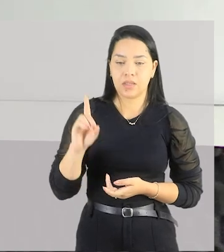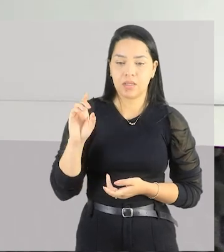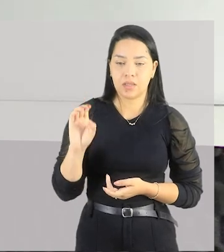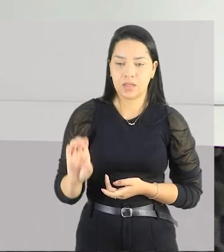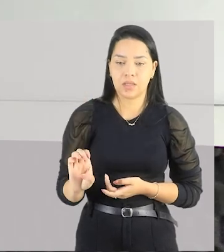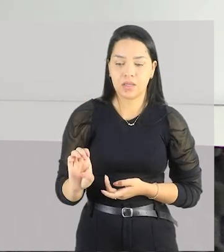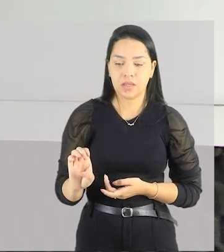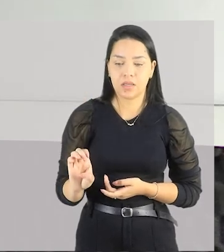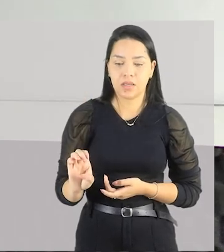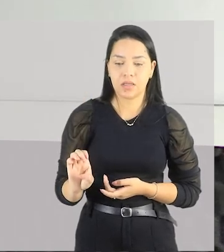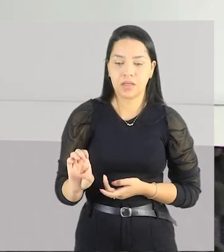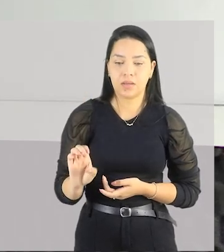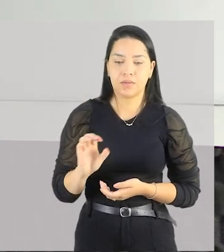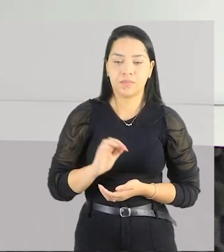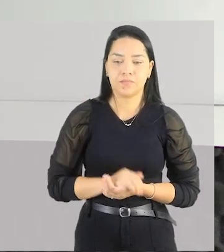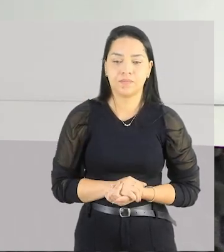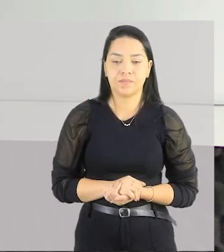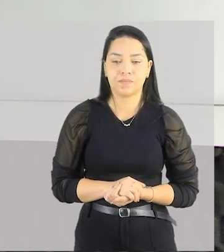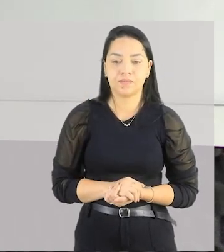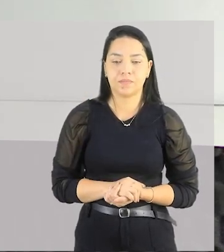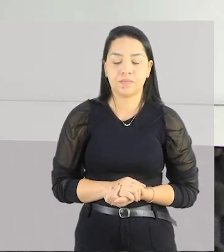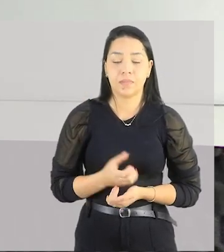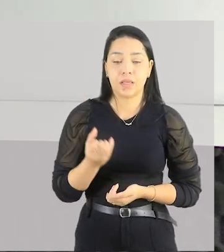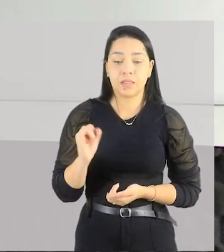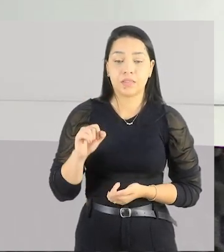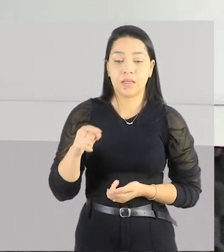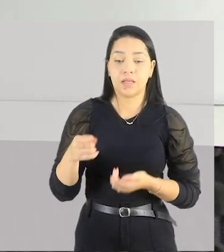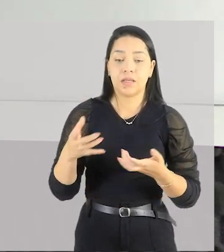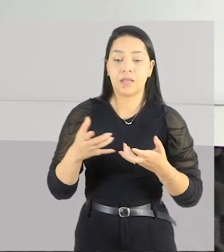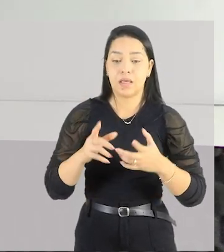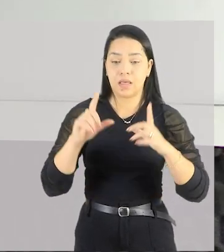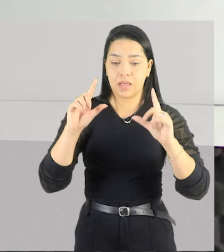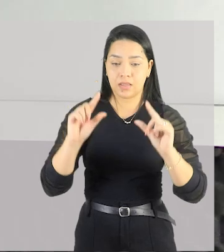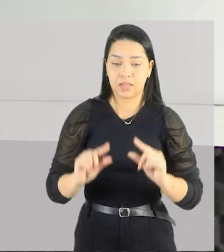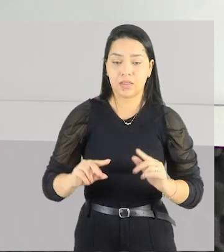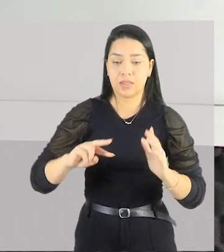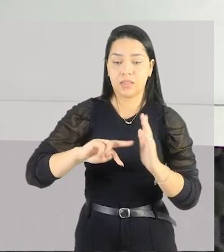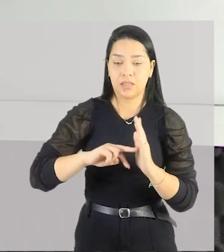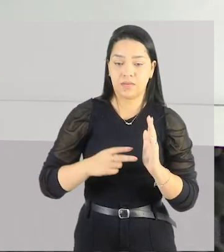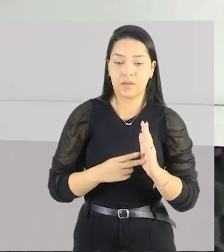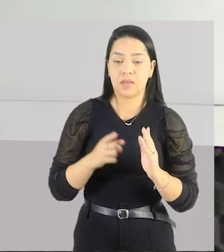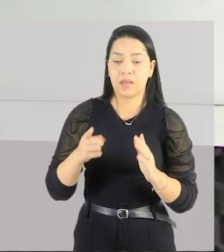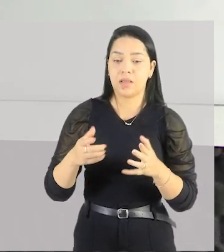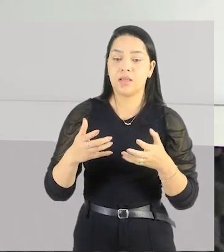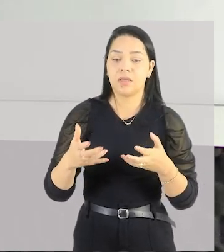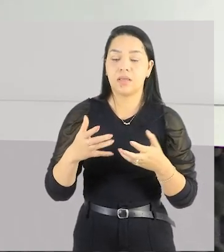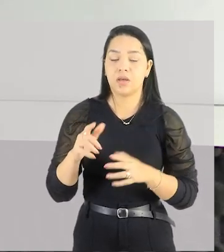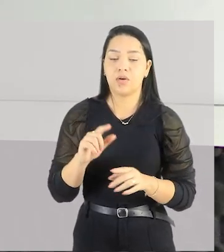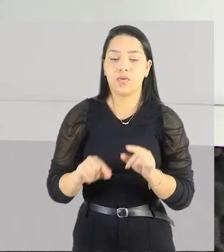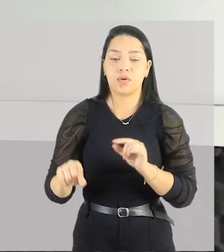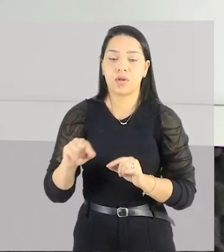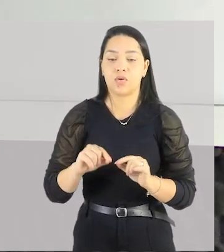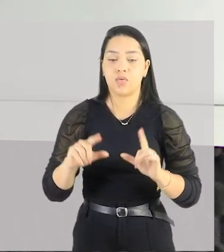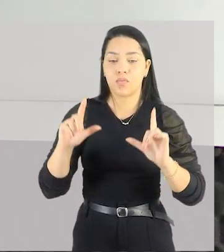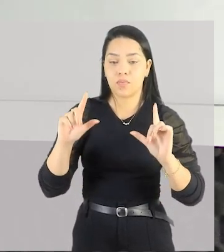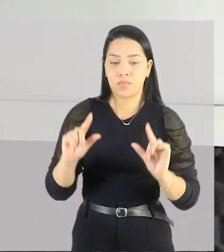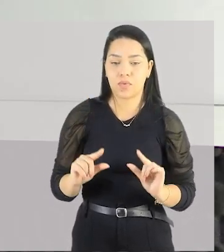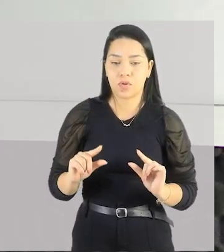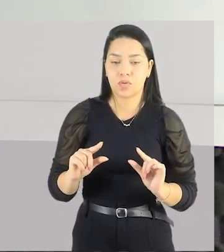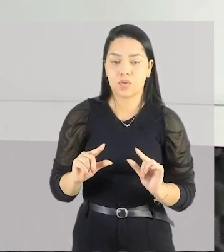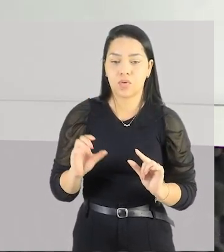D e E. Se ele quer reduzir, significa que ele quer aquele que tenha o quê? O